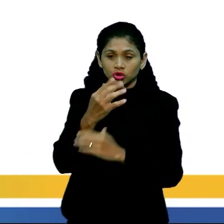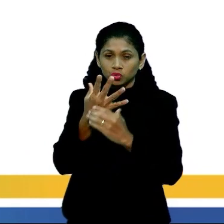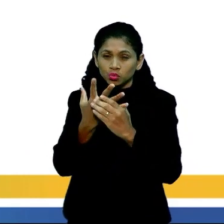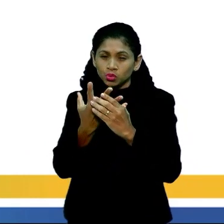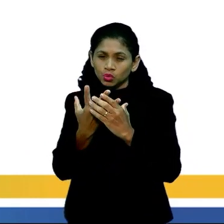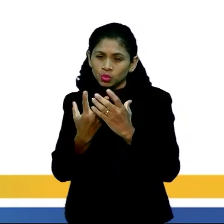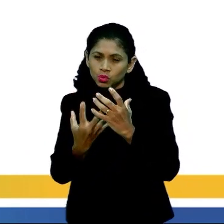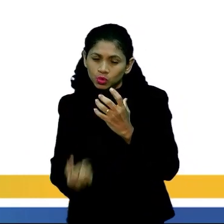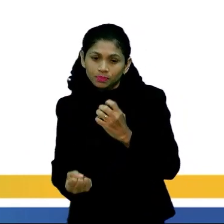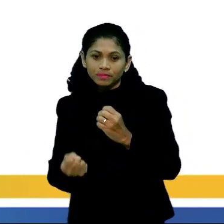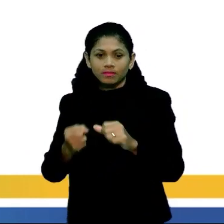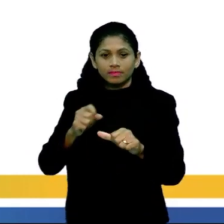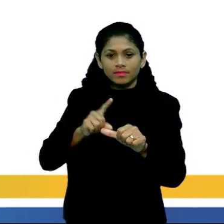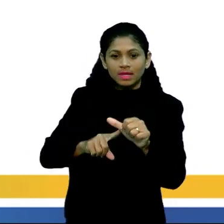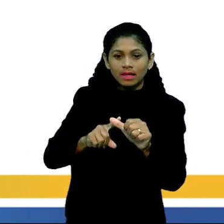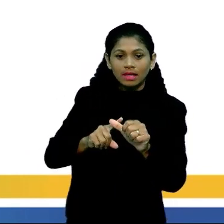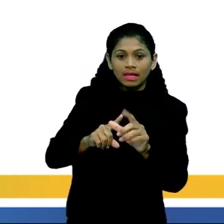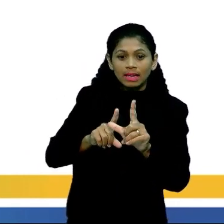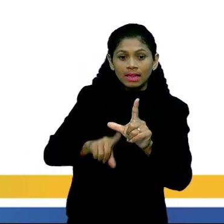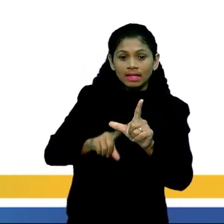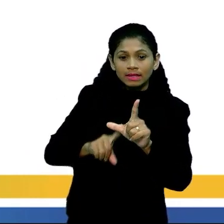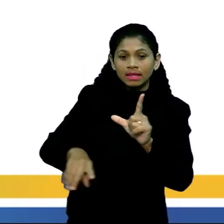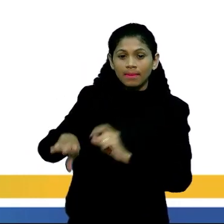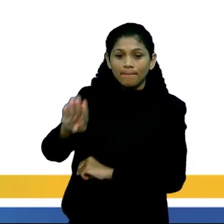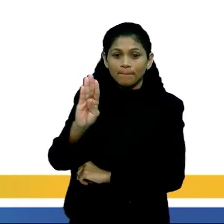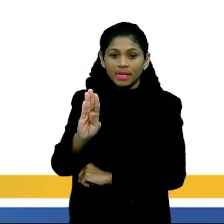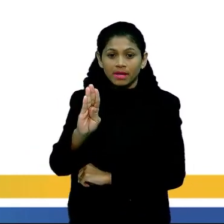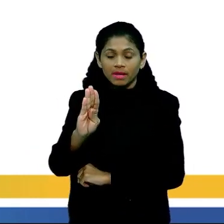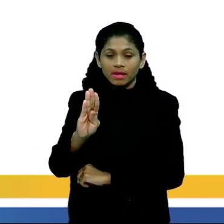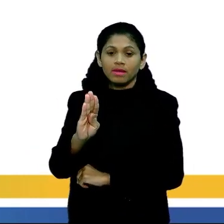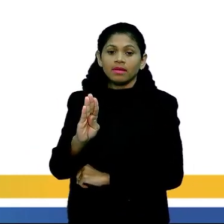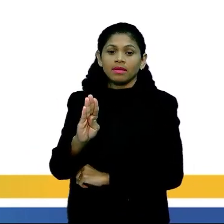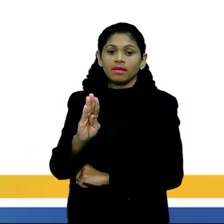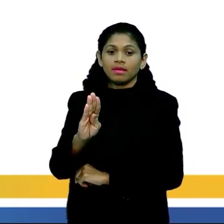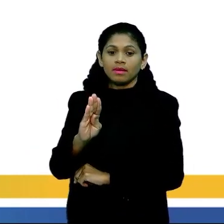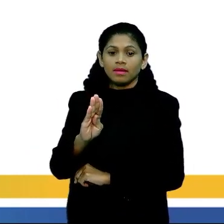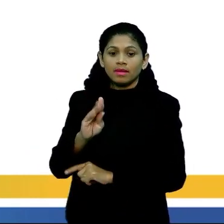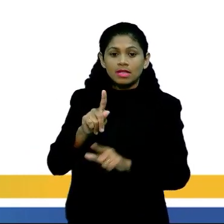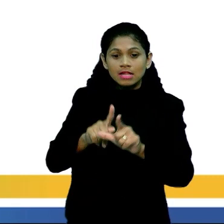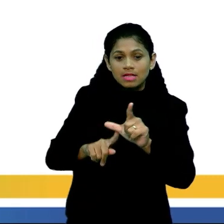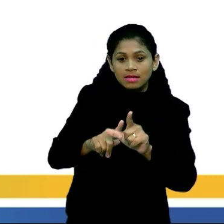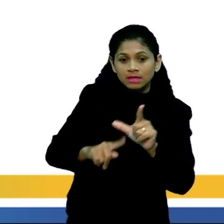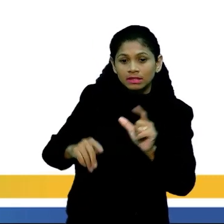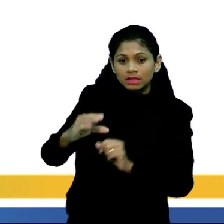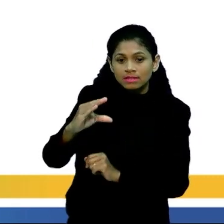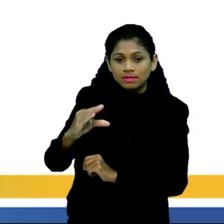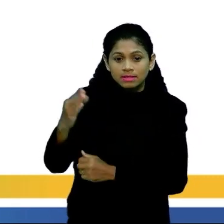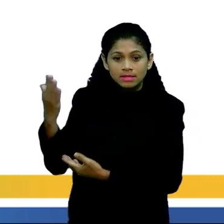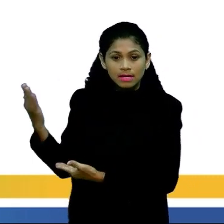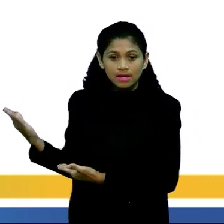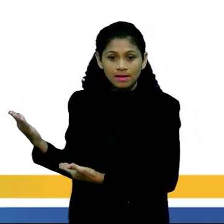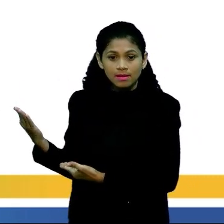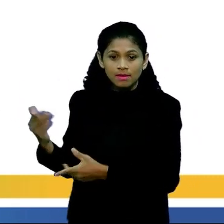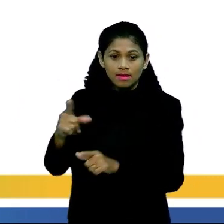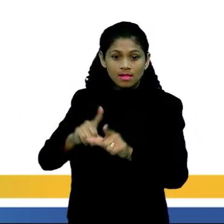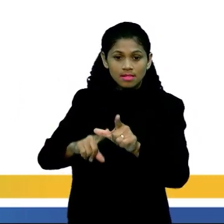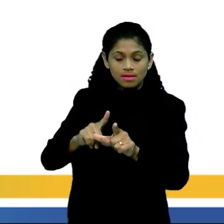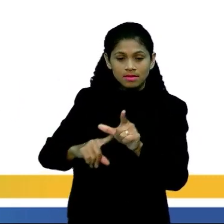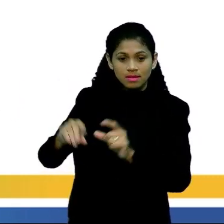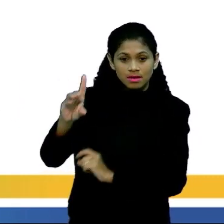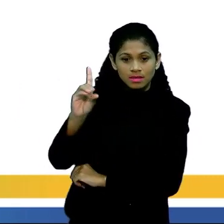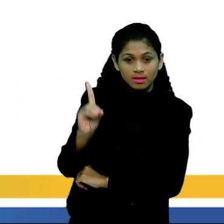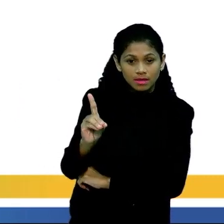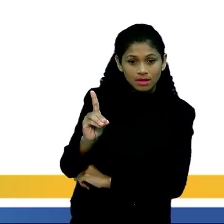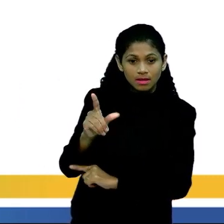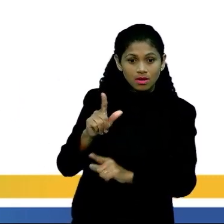fundo do recipiente. Evaporação, a água vai evaporar e no fundo do recipiente vai sobrar apenas o sulfato